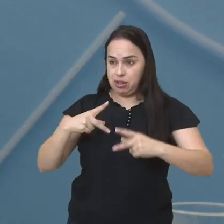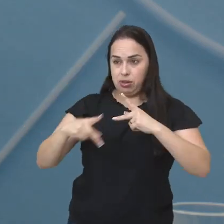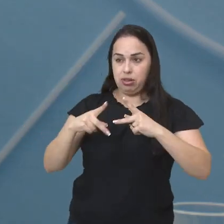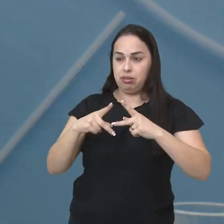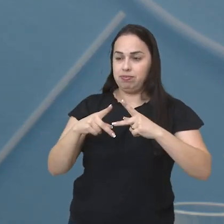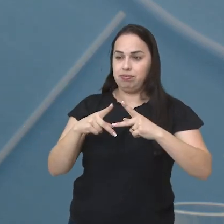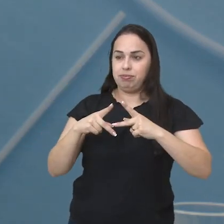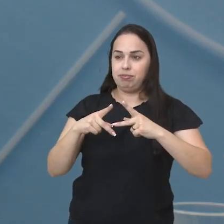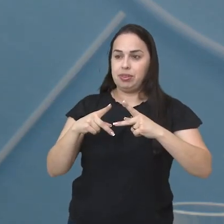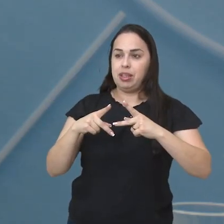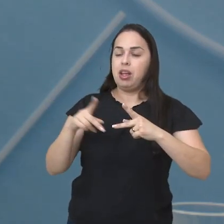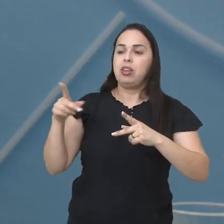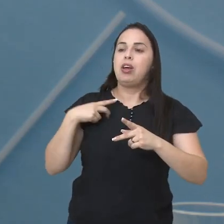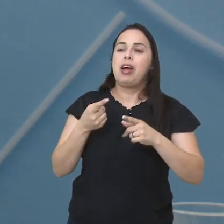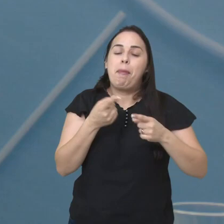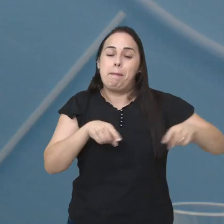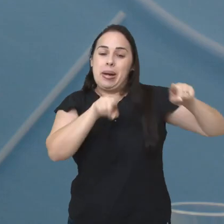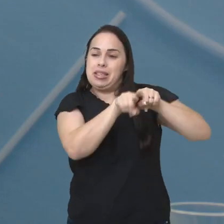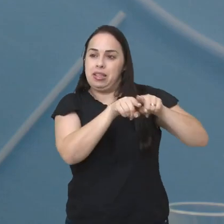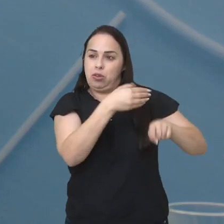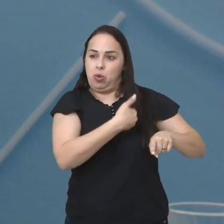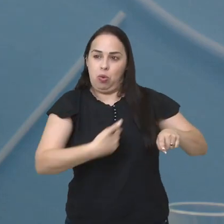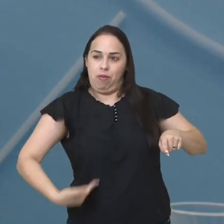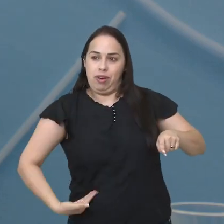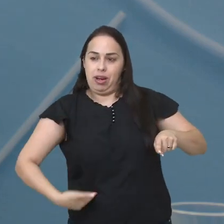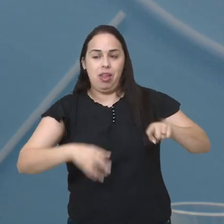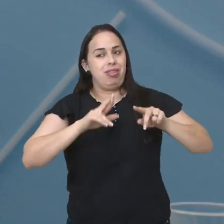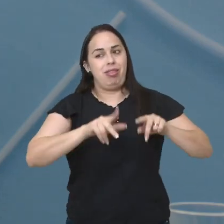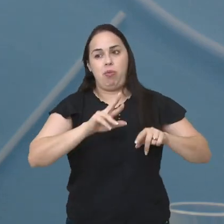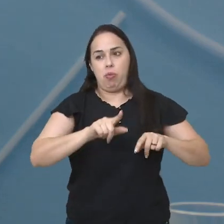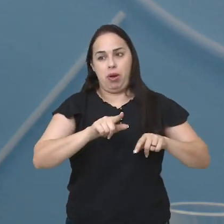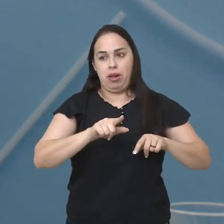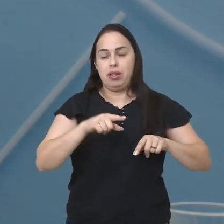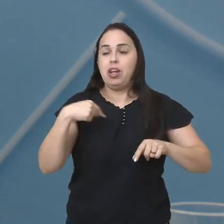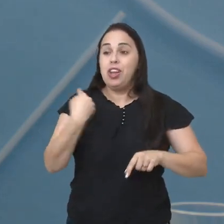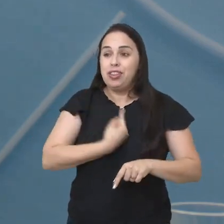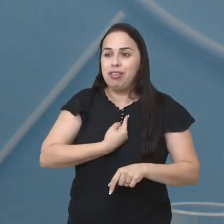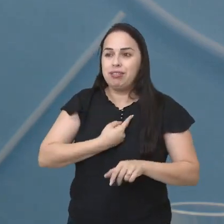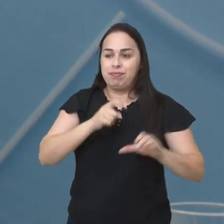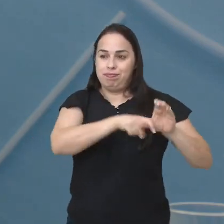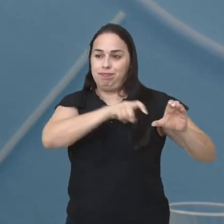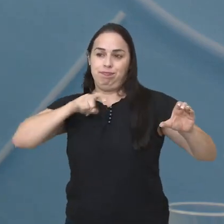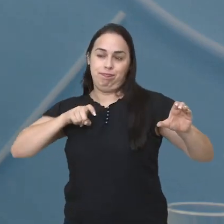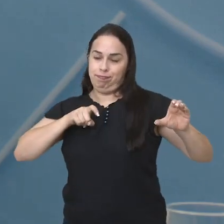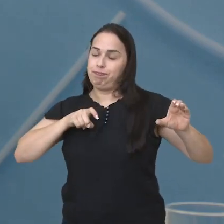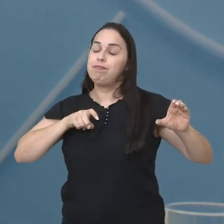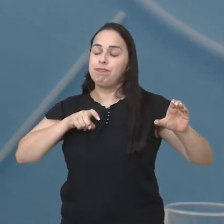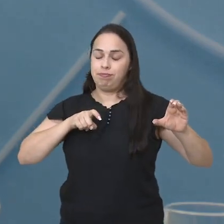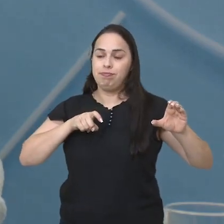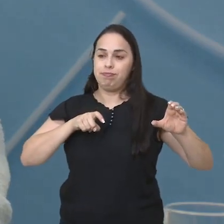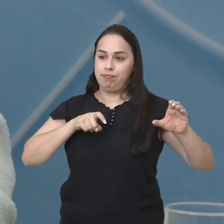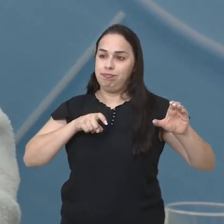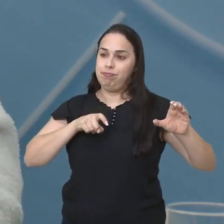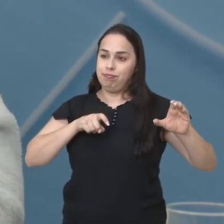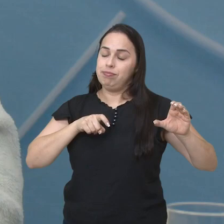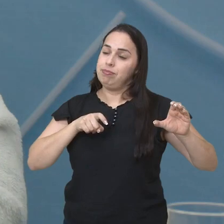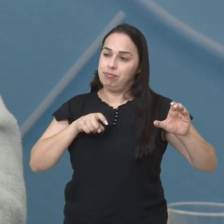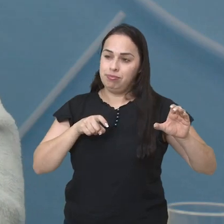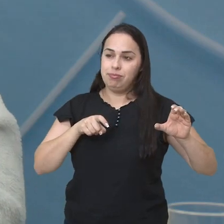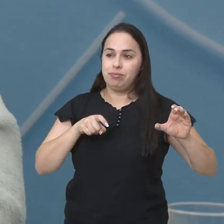trabalhamos diretamente com o poder público, nós somos totalmente desligados do poder público.